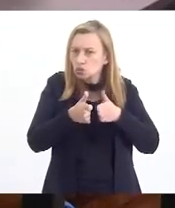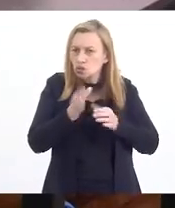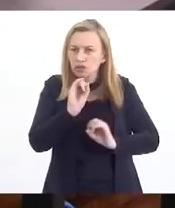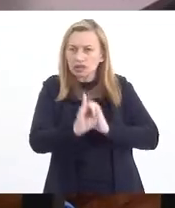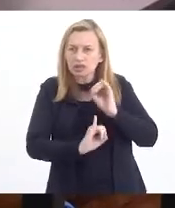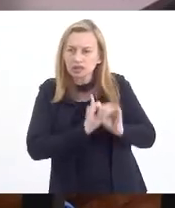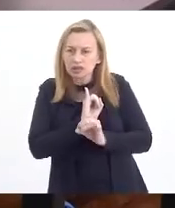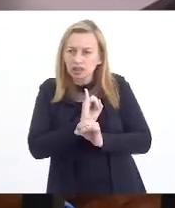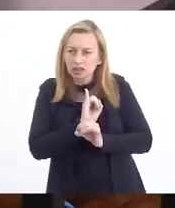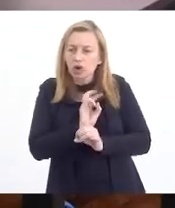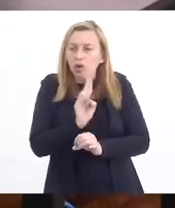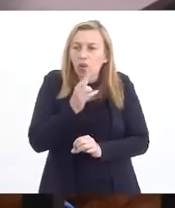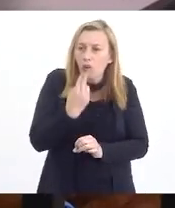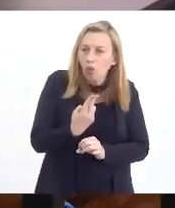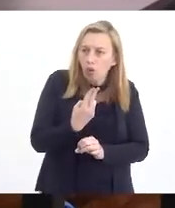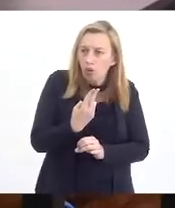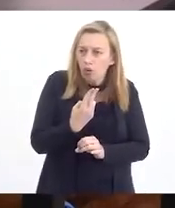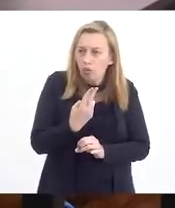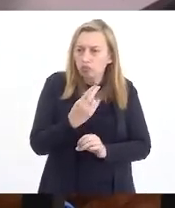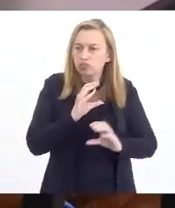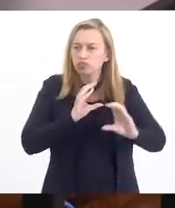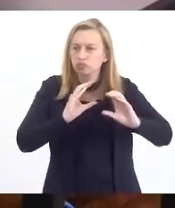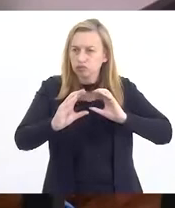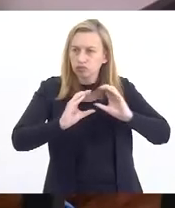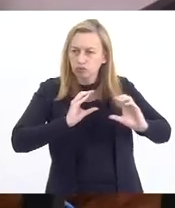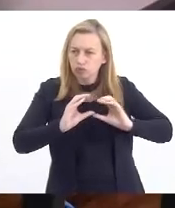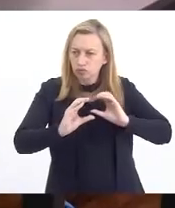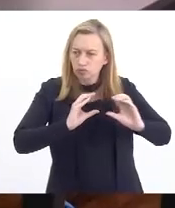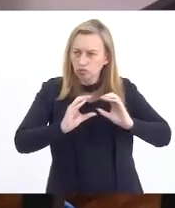internet ou mesmo aos meios de comunicação.